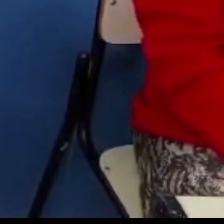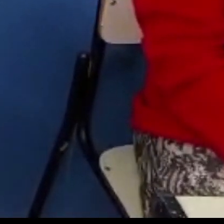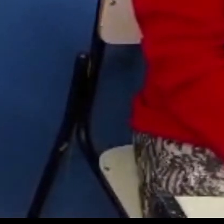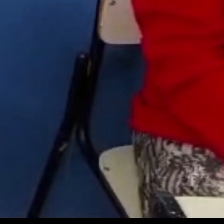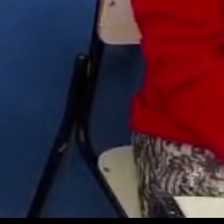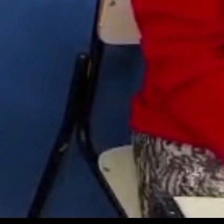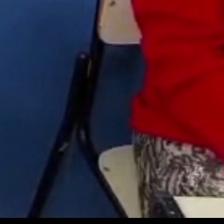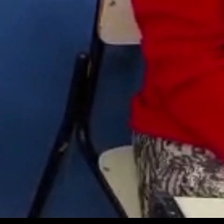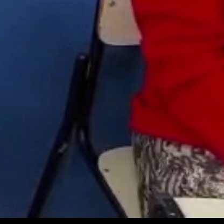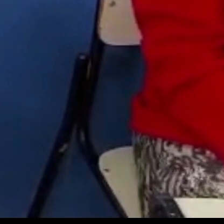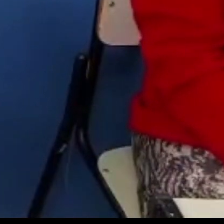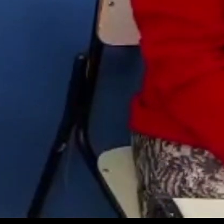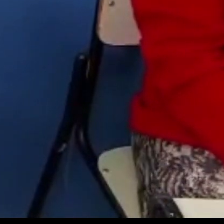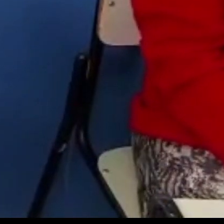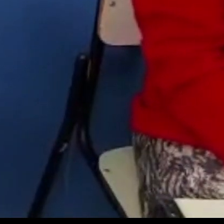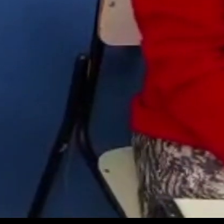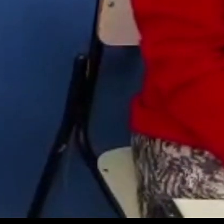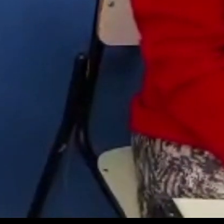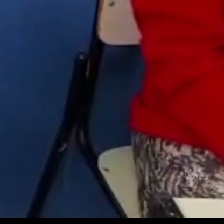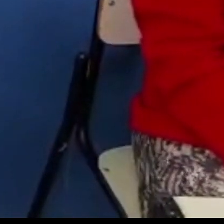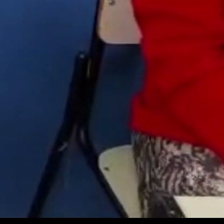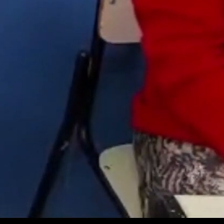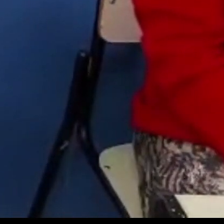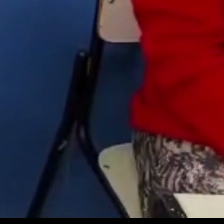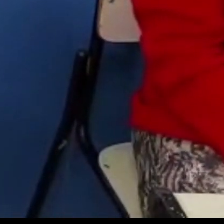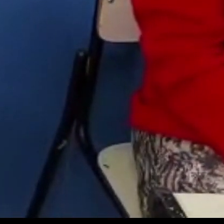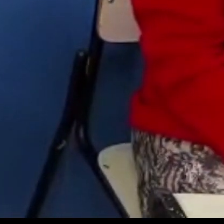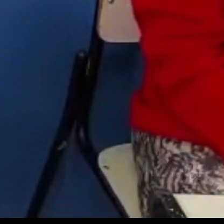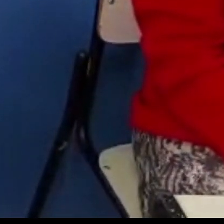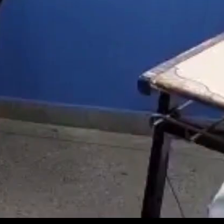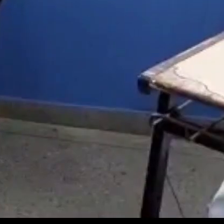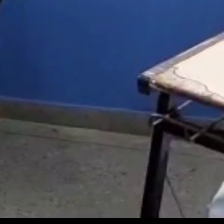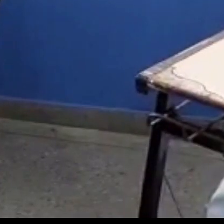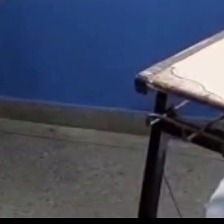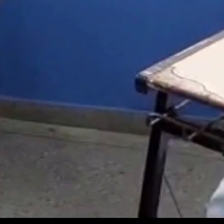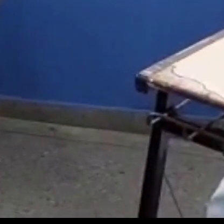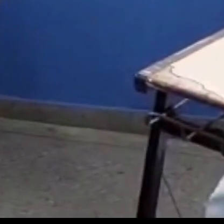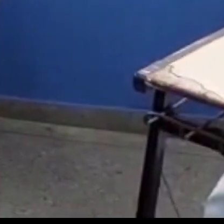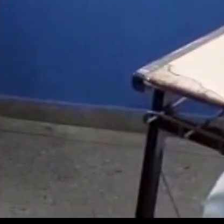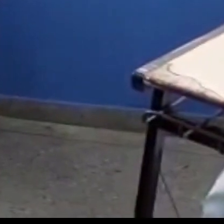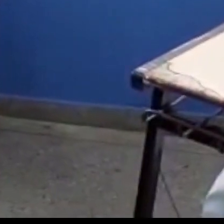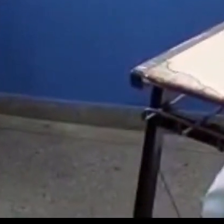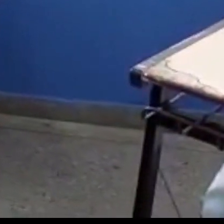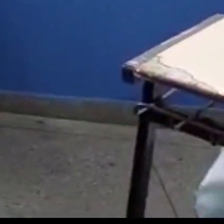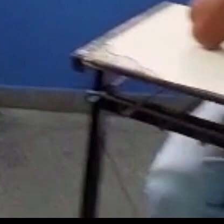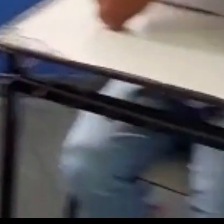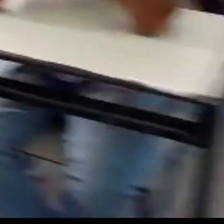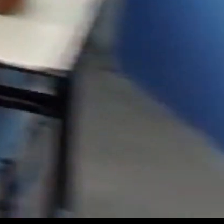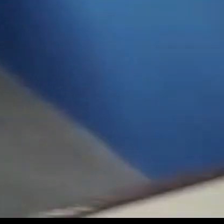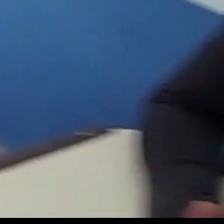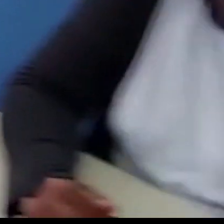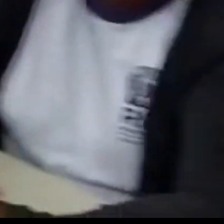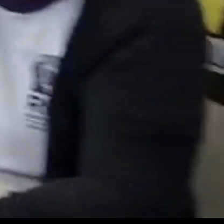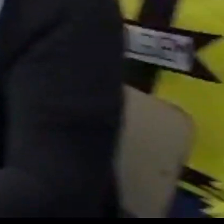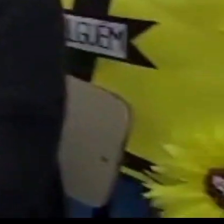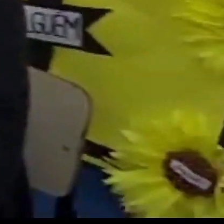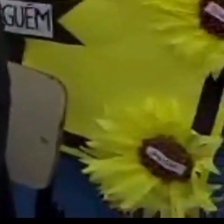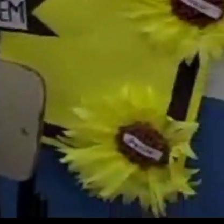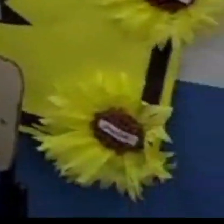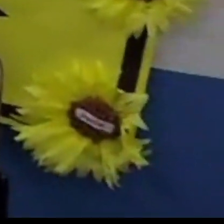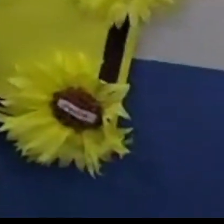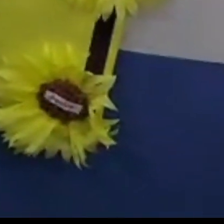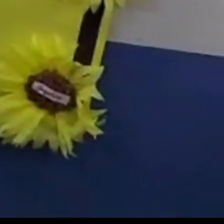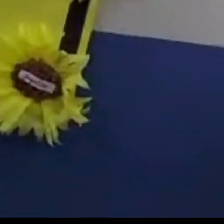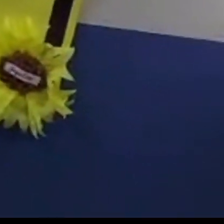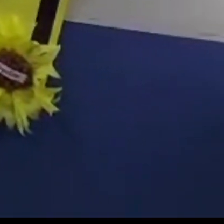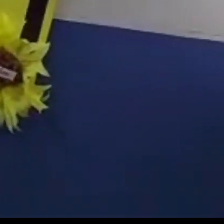para mim está sendo muito importante. Então, eu quero continuar. Maria, por que você voltou a estudar? Eu acho que